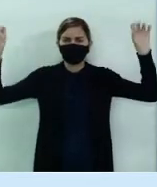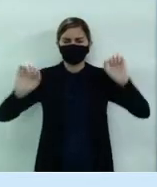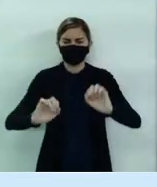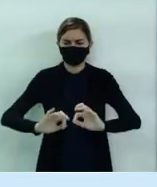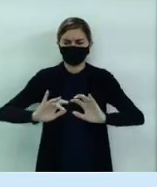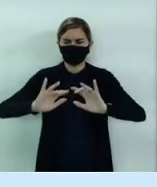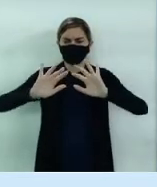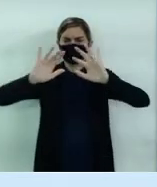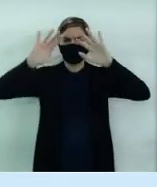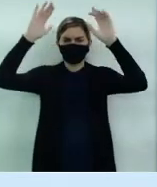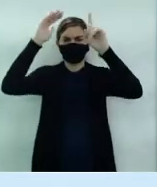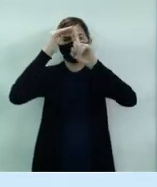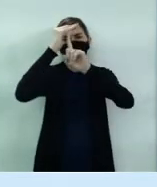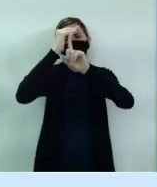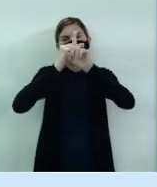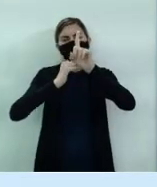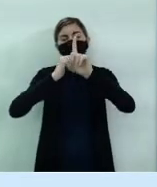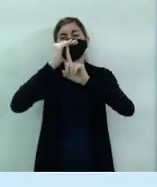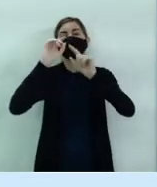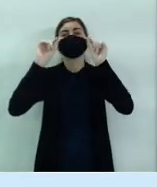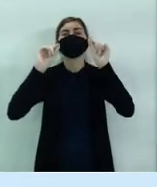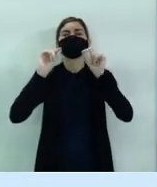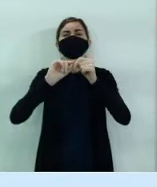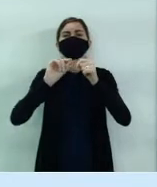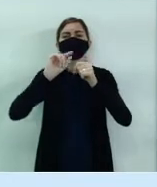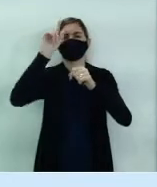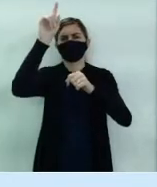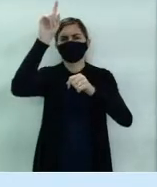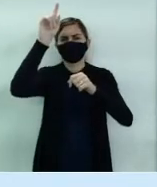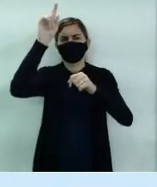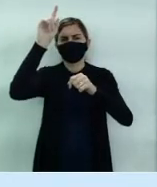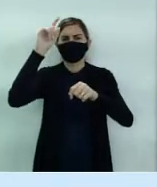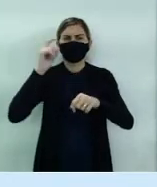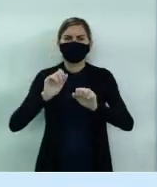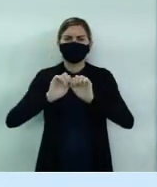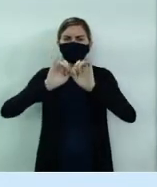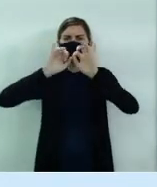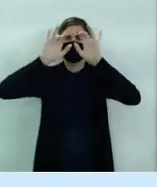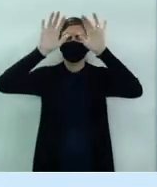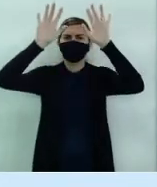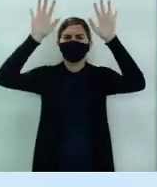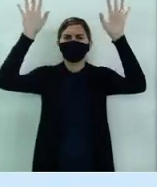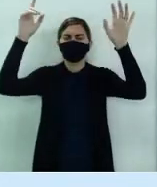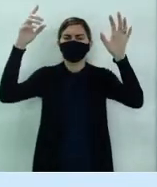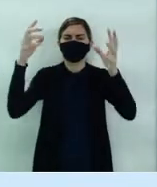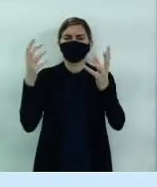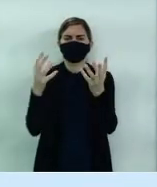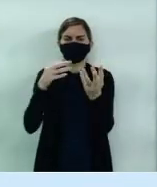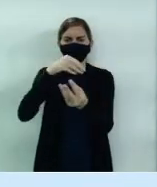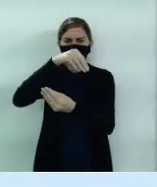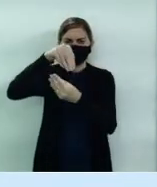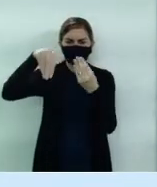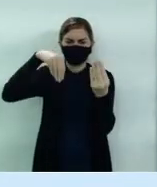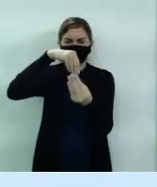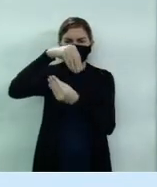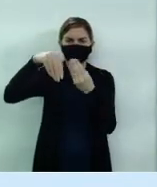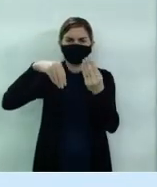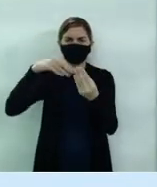é bem a menos. Então, o que é que vai acontecer? Ela vai sair do estado gasoso, passa por um processo que a gente